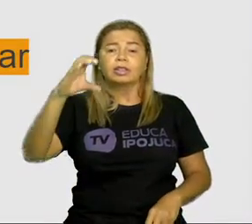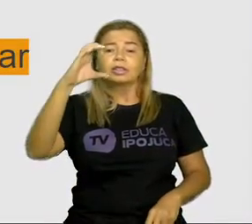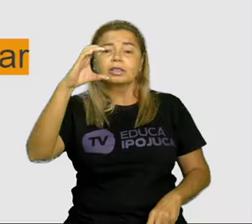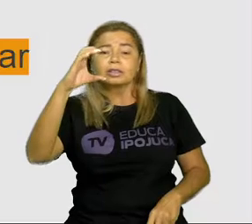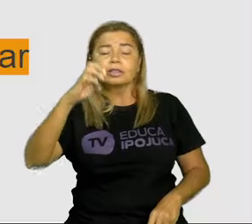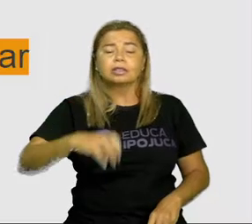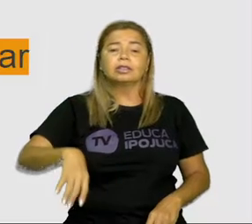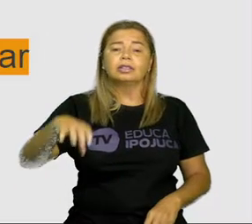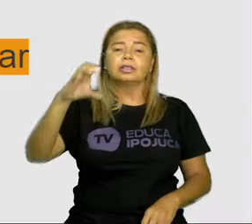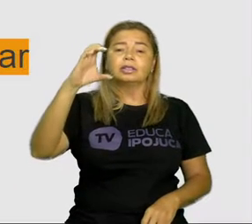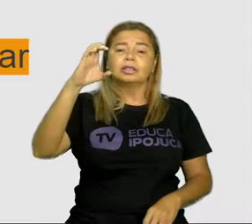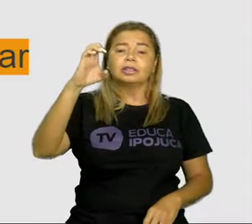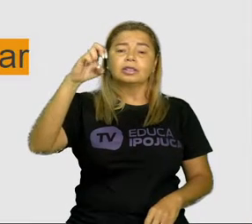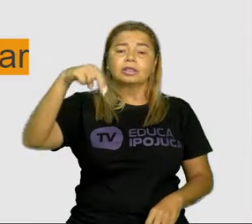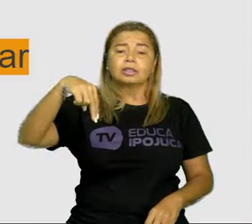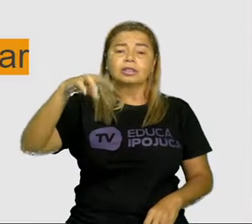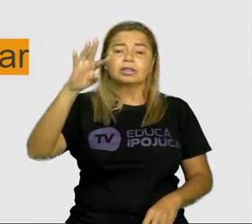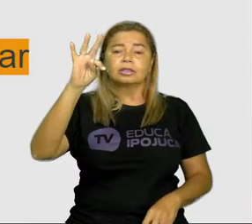de milhar.